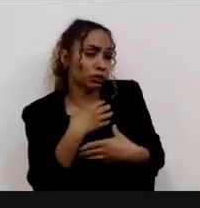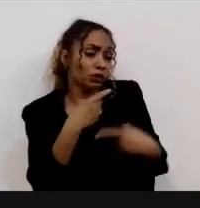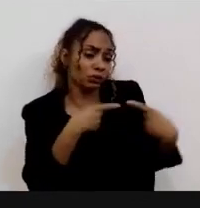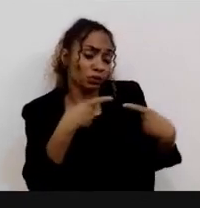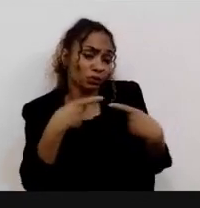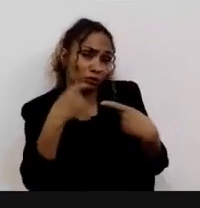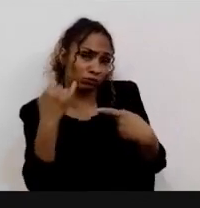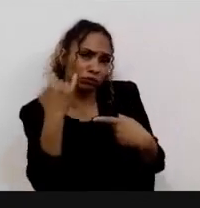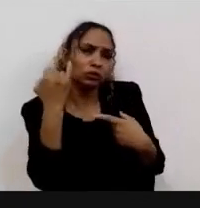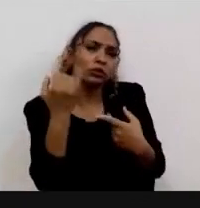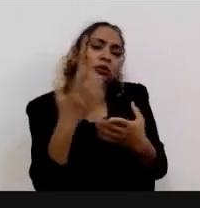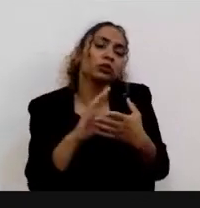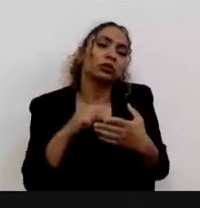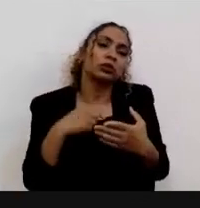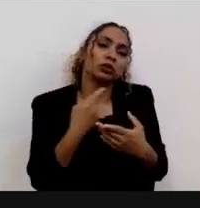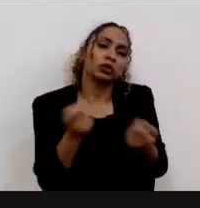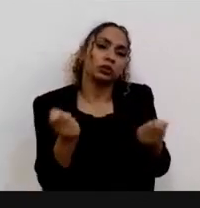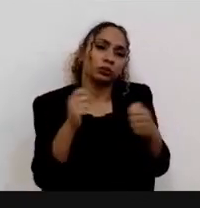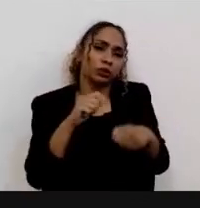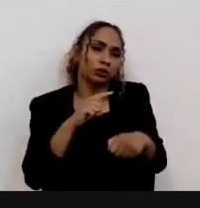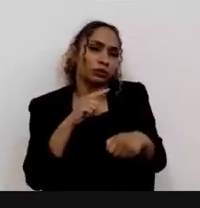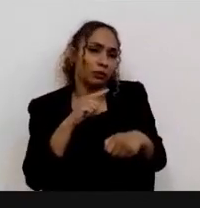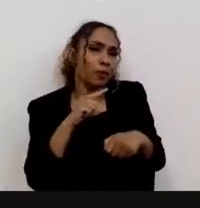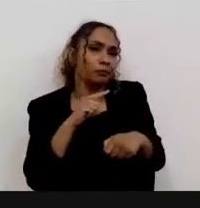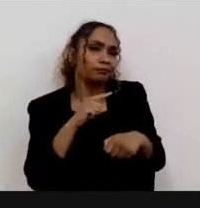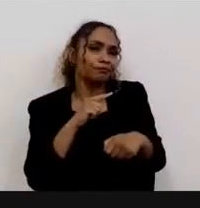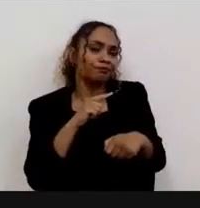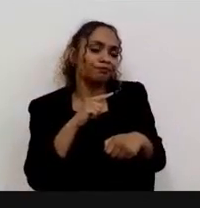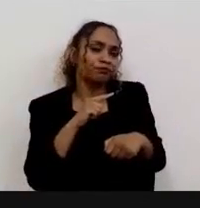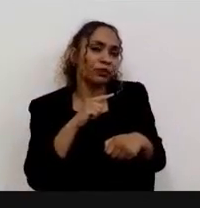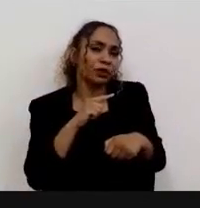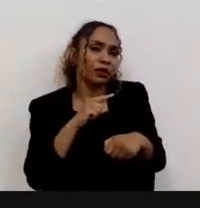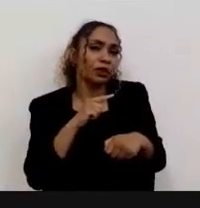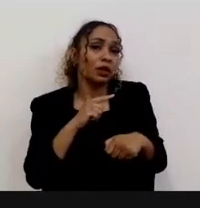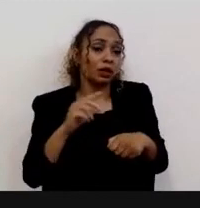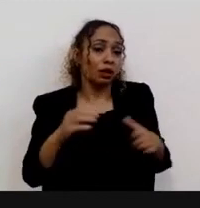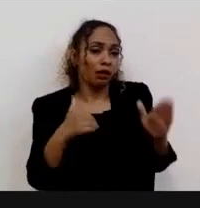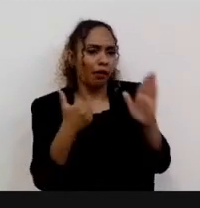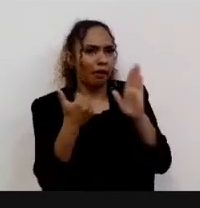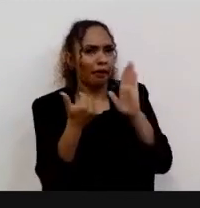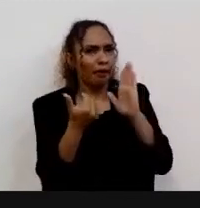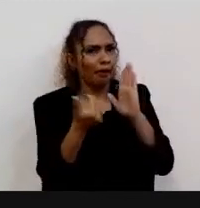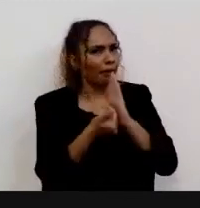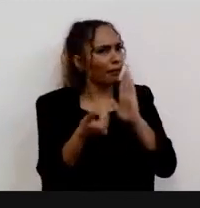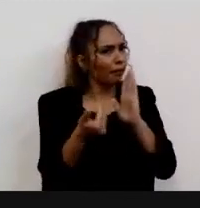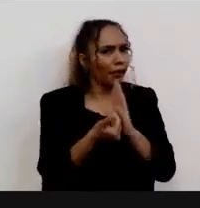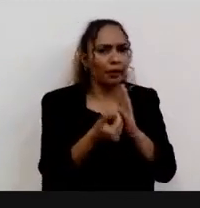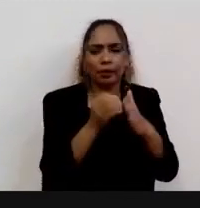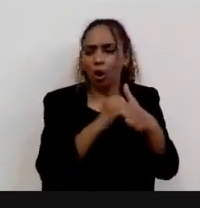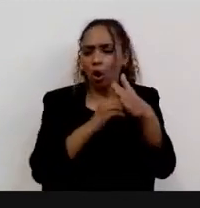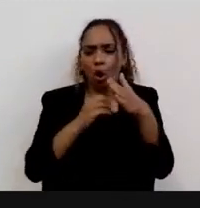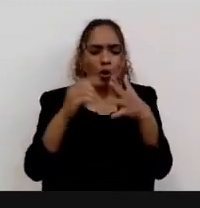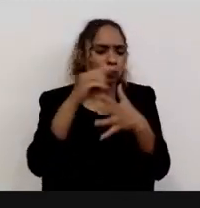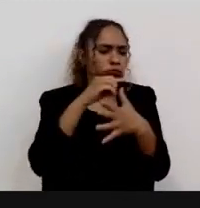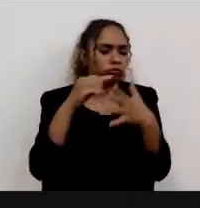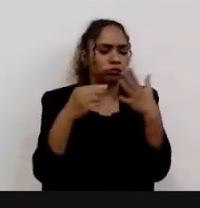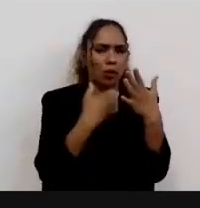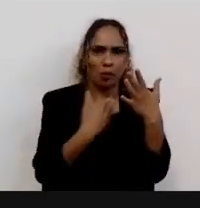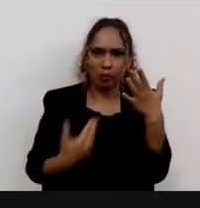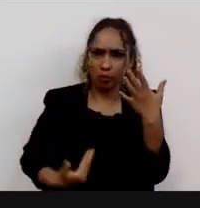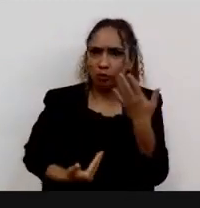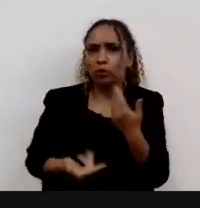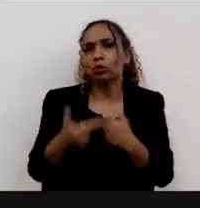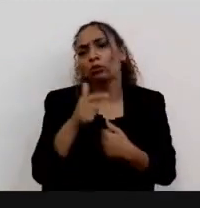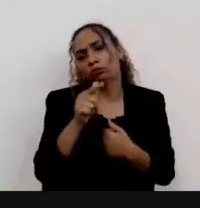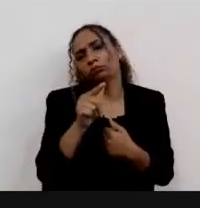válida e que a gente ganharia muito com isso. A Câmara como um todo, não só a Câmara, como todos os órgãos públicos, né, ganharia muito com